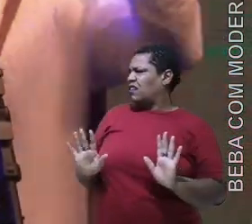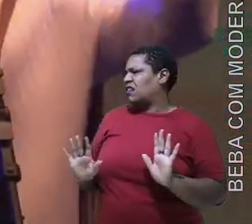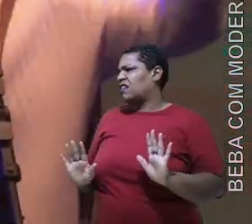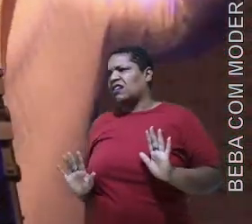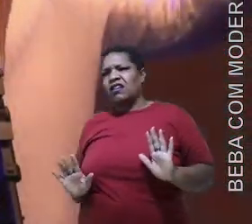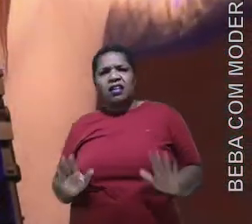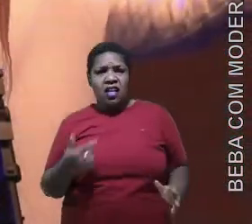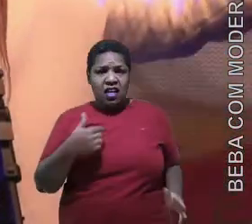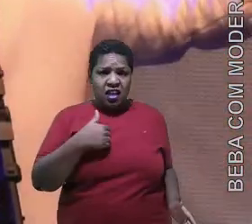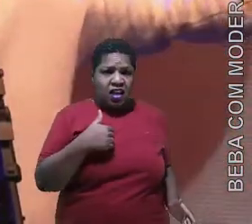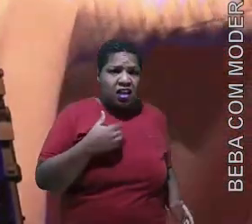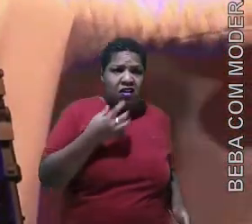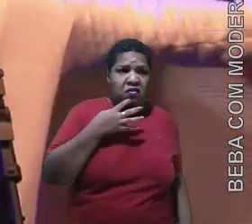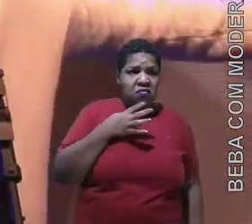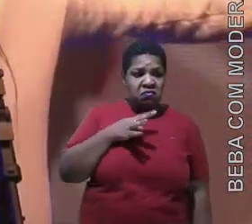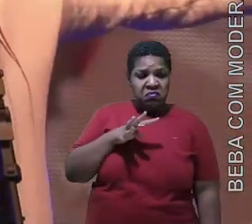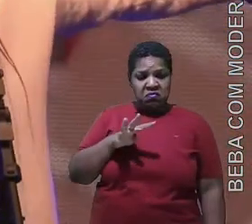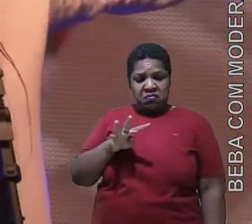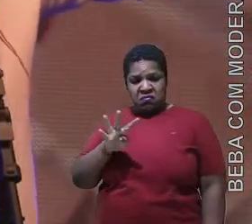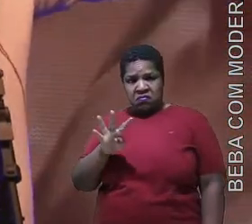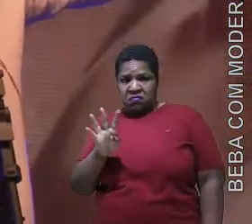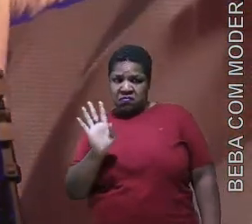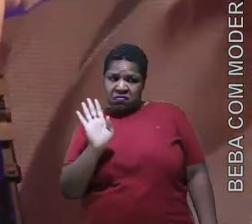não te conhecia